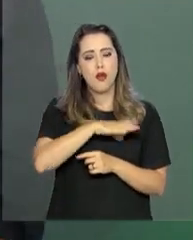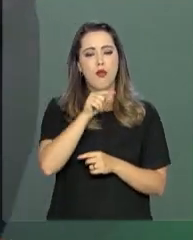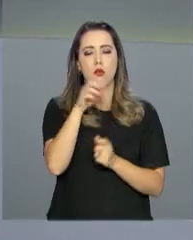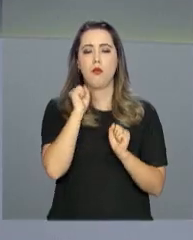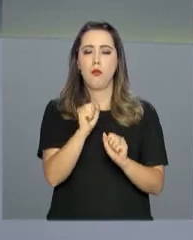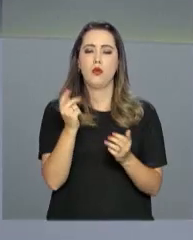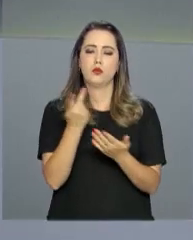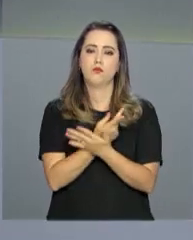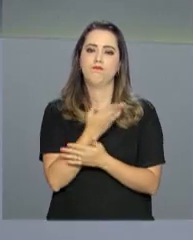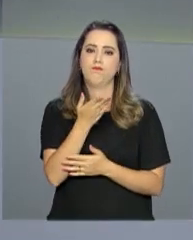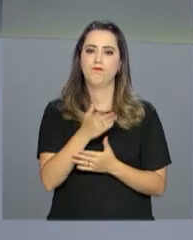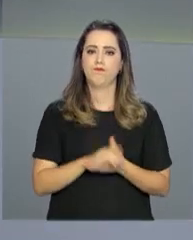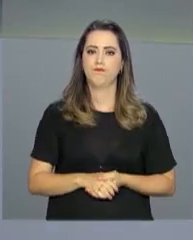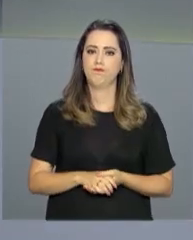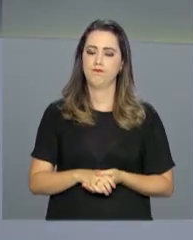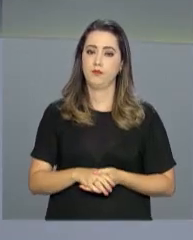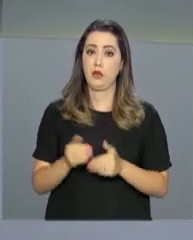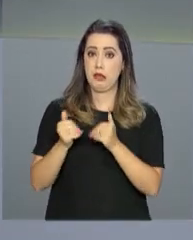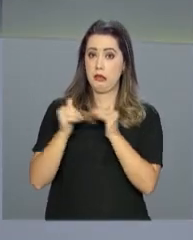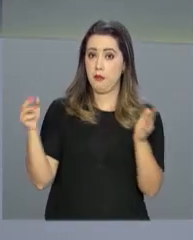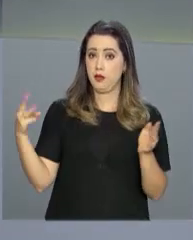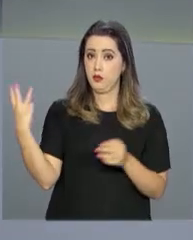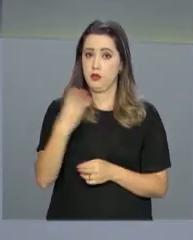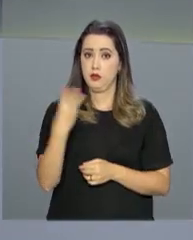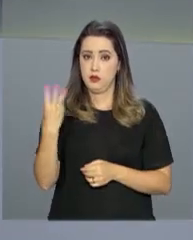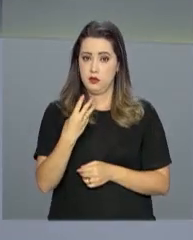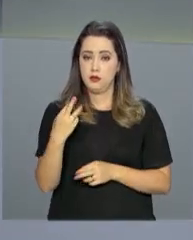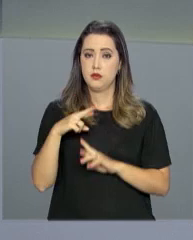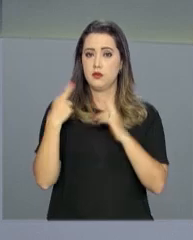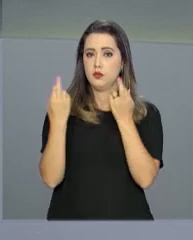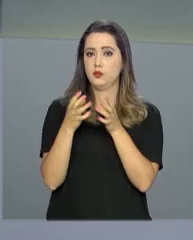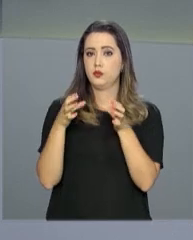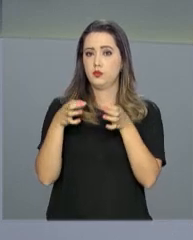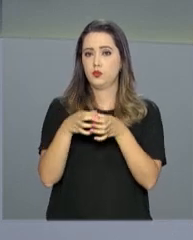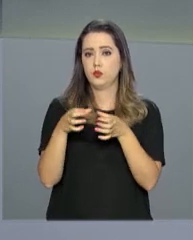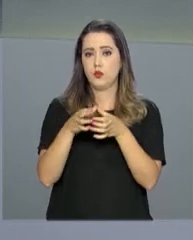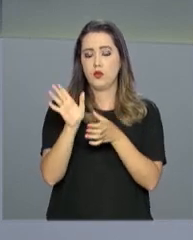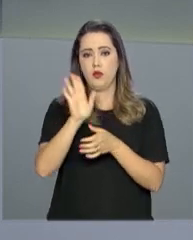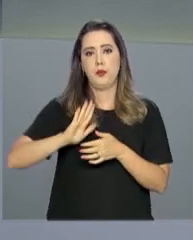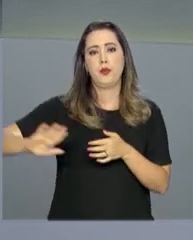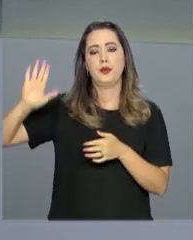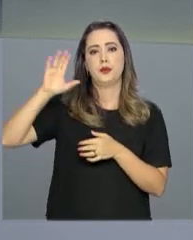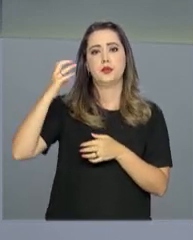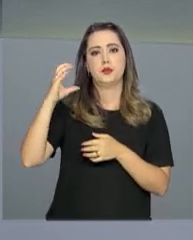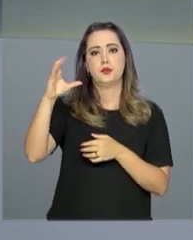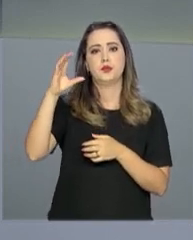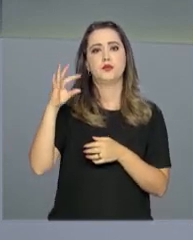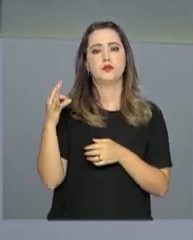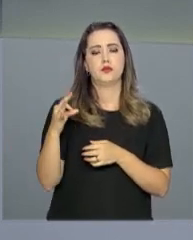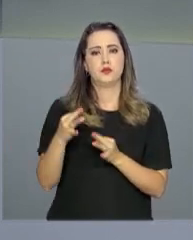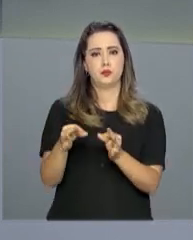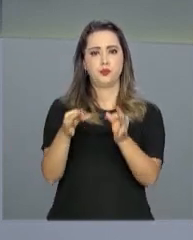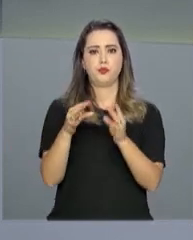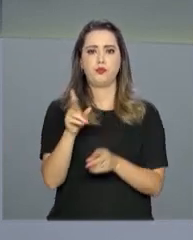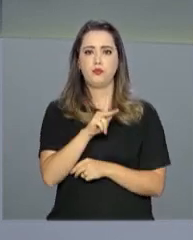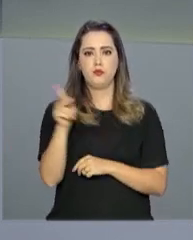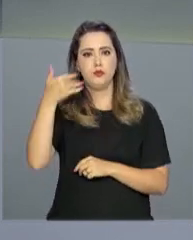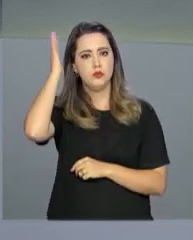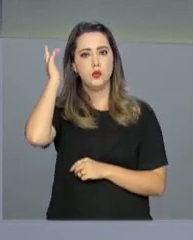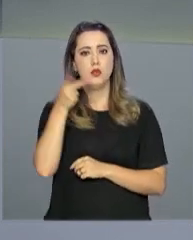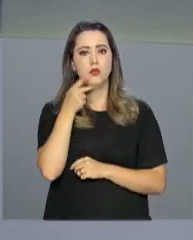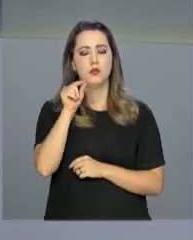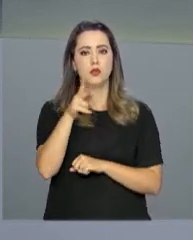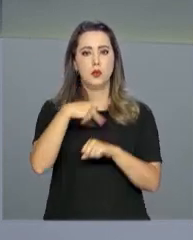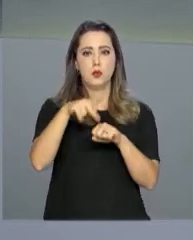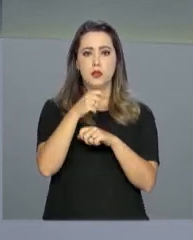eles. E na abertura da terceira reunião do Conselho Nacional de Ciência e Tecnologia, o presidente Michel Temer disse